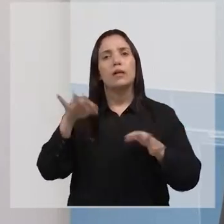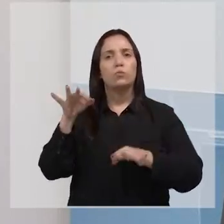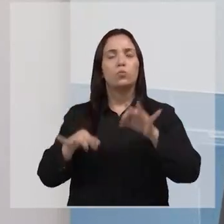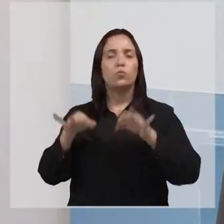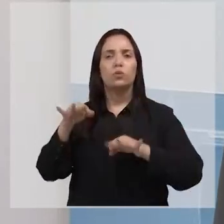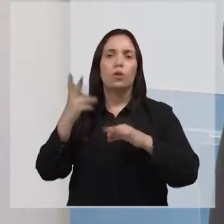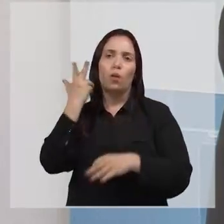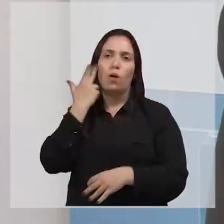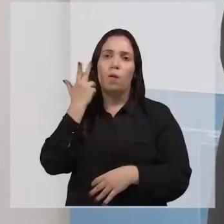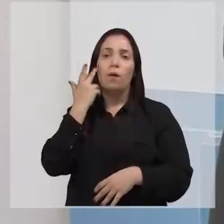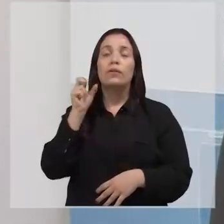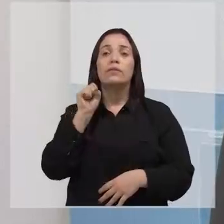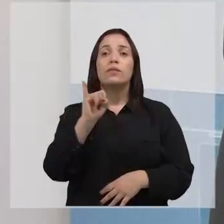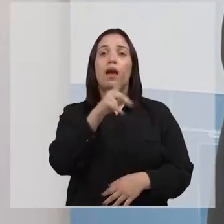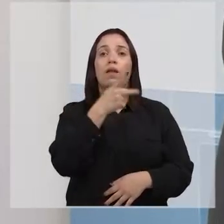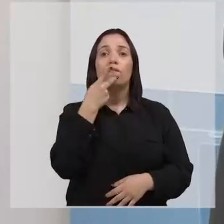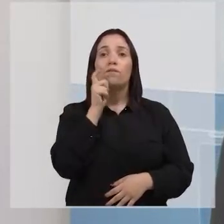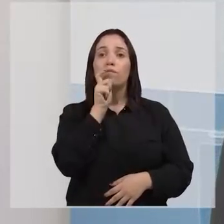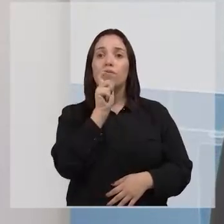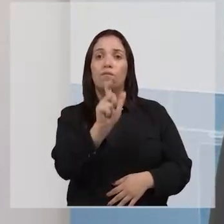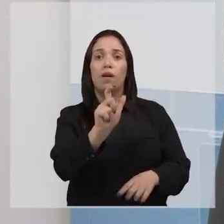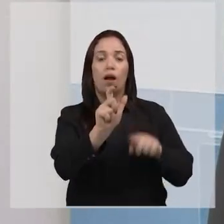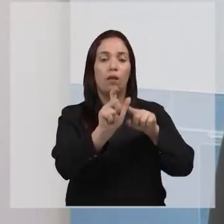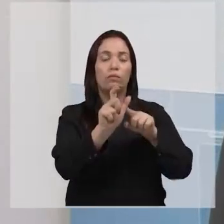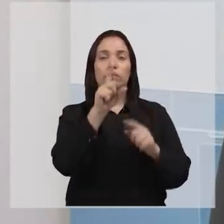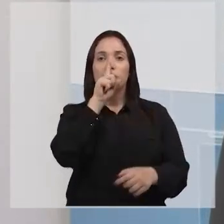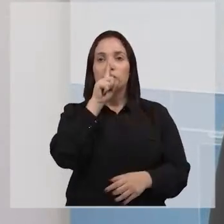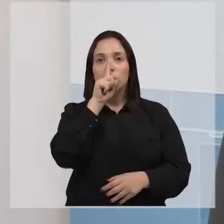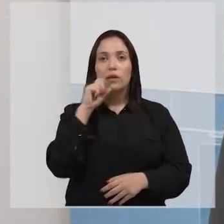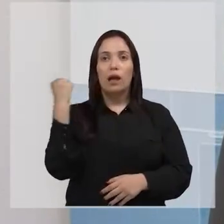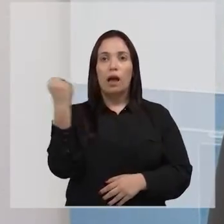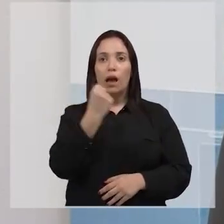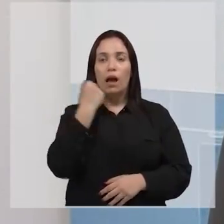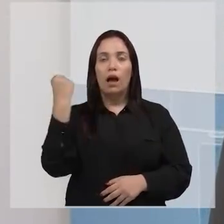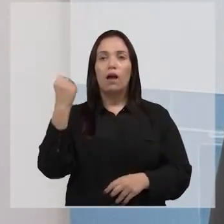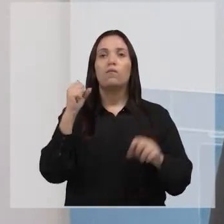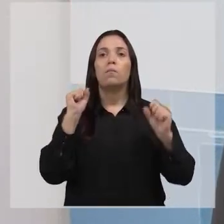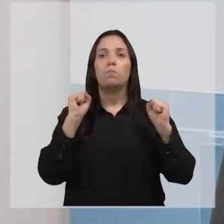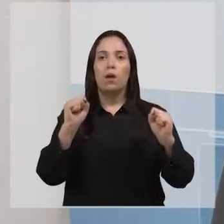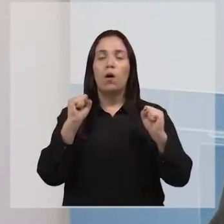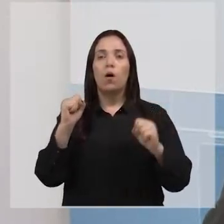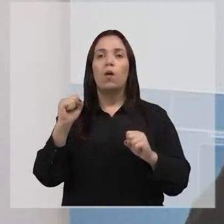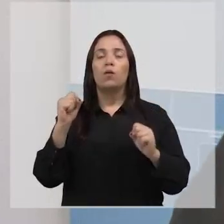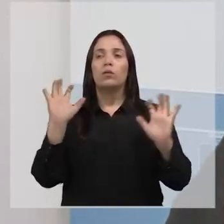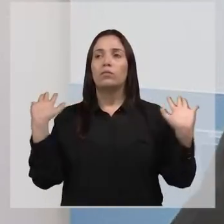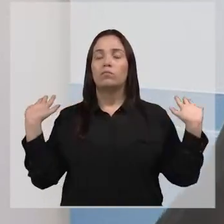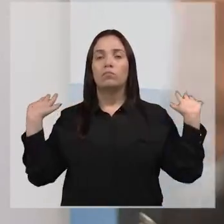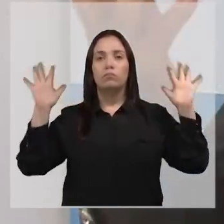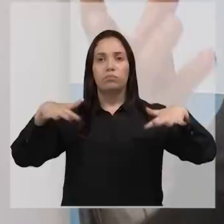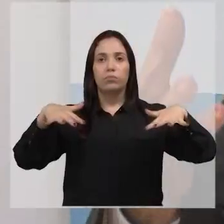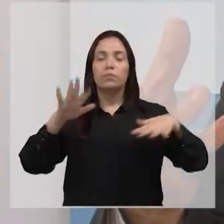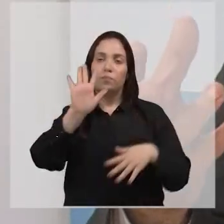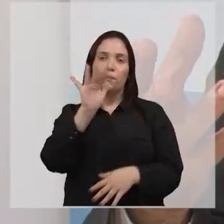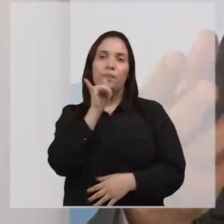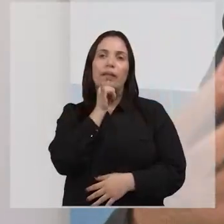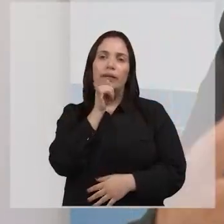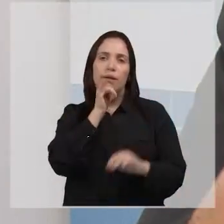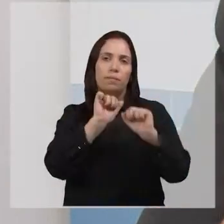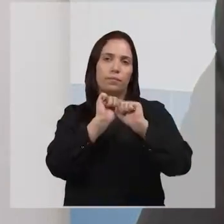quando ele disse uma coisa grave, que poderá ter retaliação de um juiz. Vamos supor, vou dar um exemplo